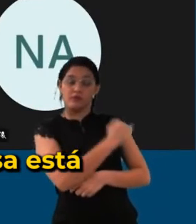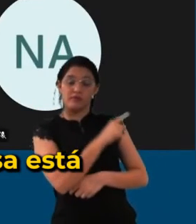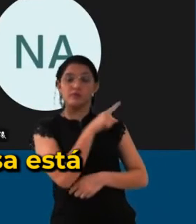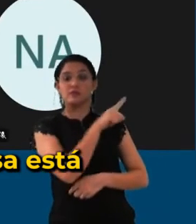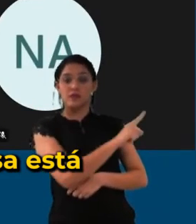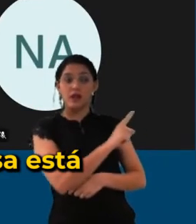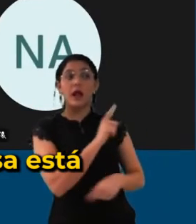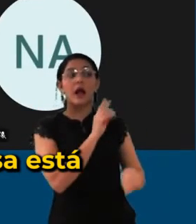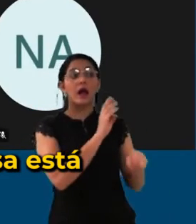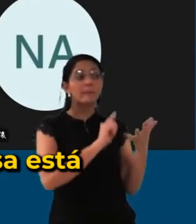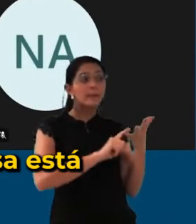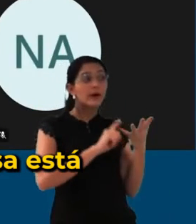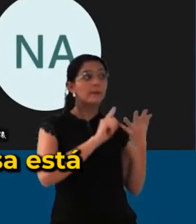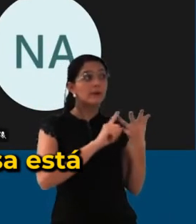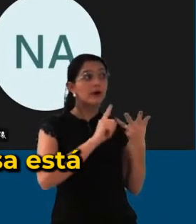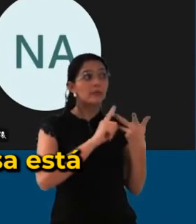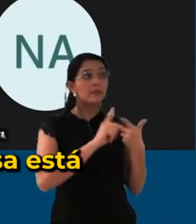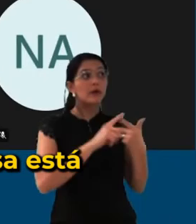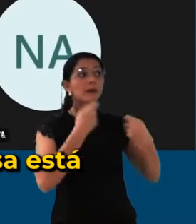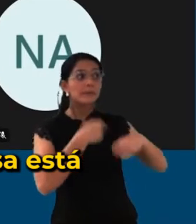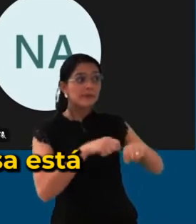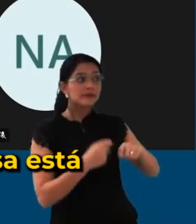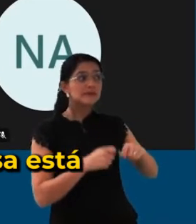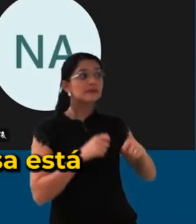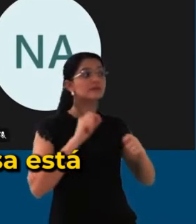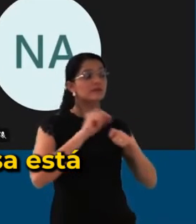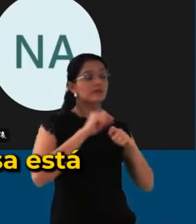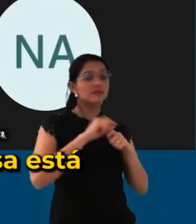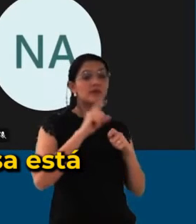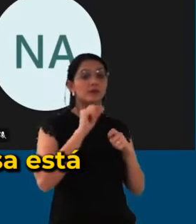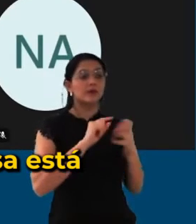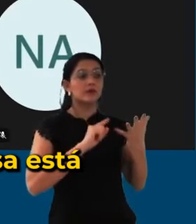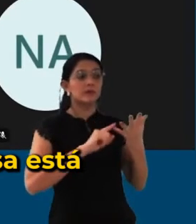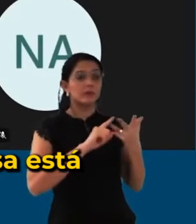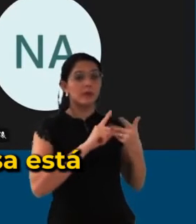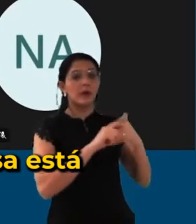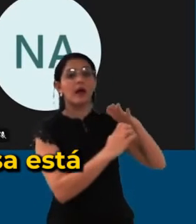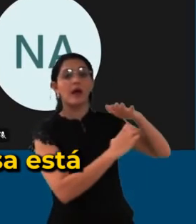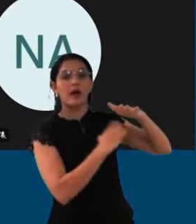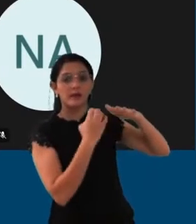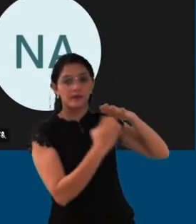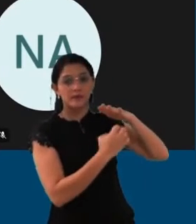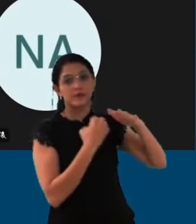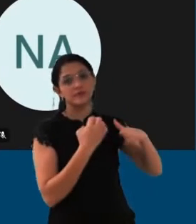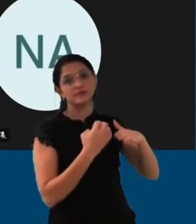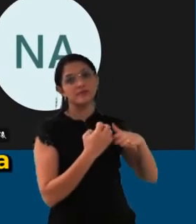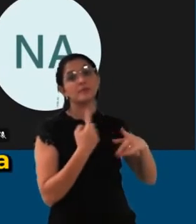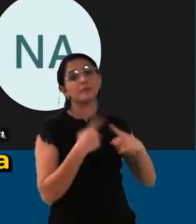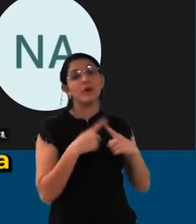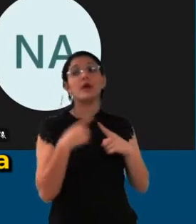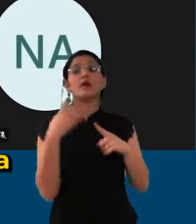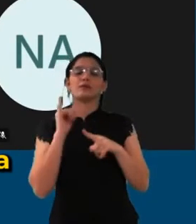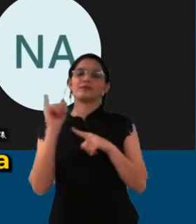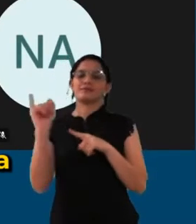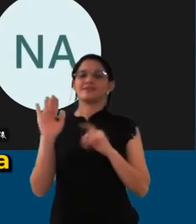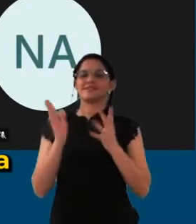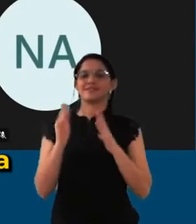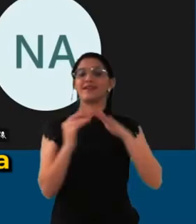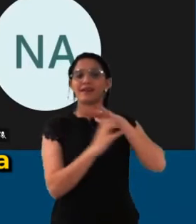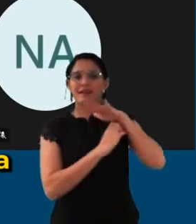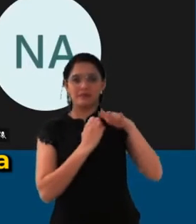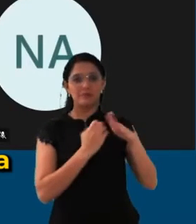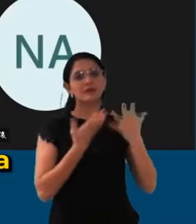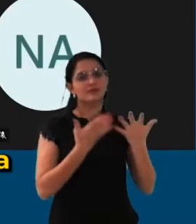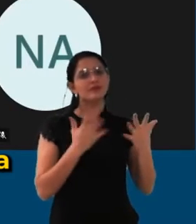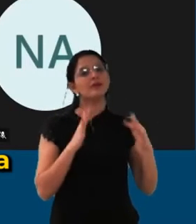seja cumprido, porque eu encaminhei lá na audiência que a empresa está disposta a cooperar. Como que nós faríamos,